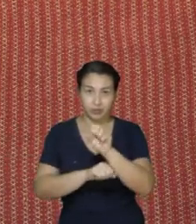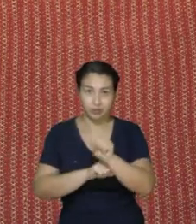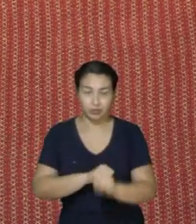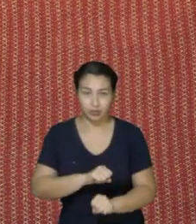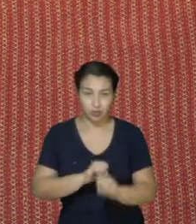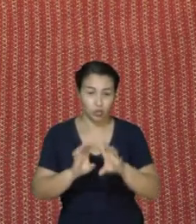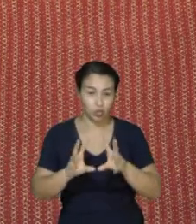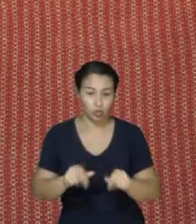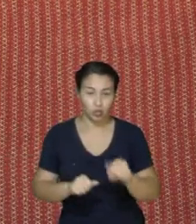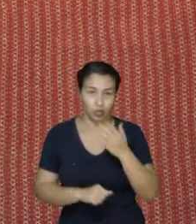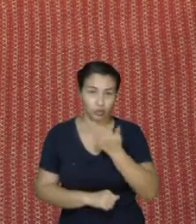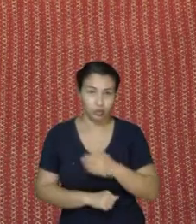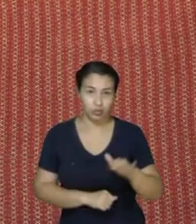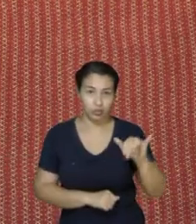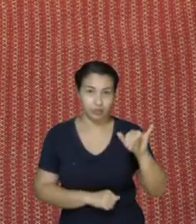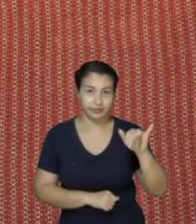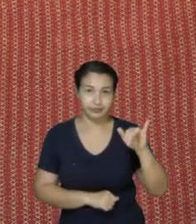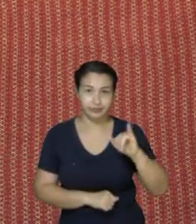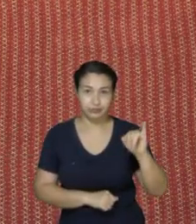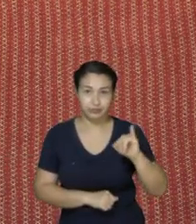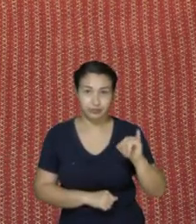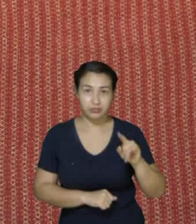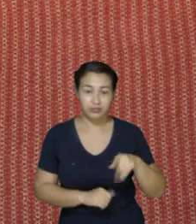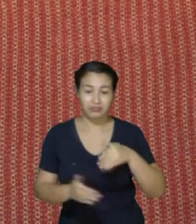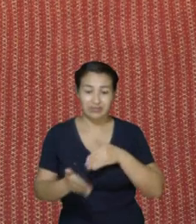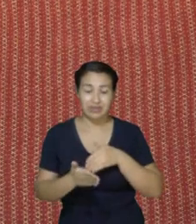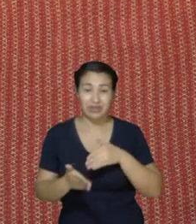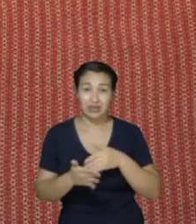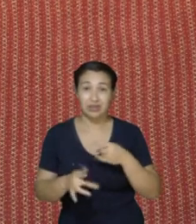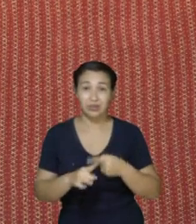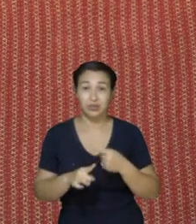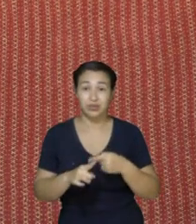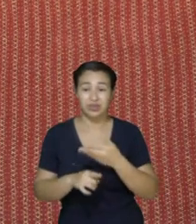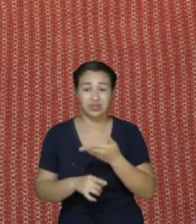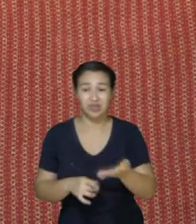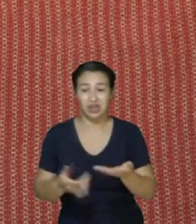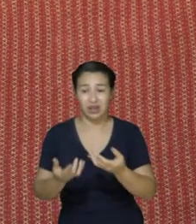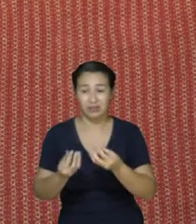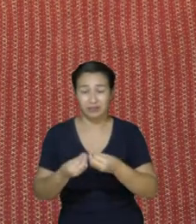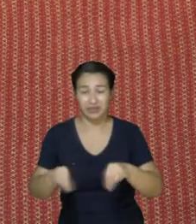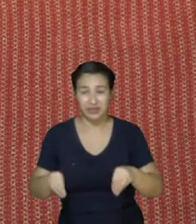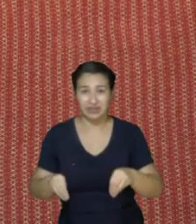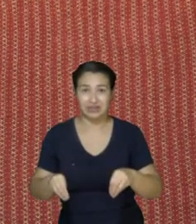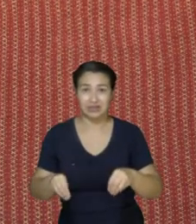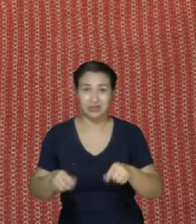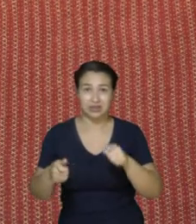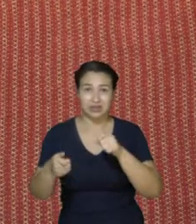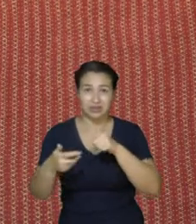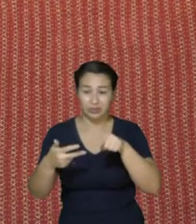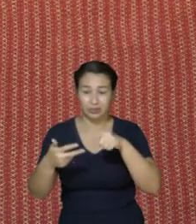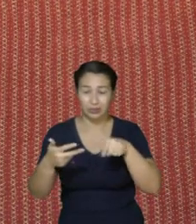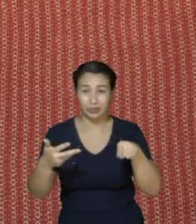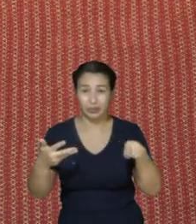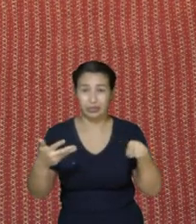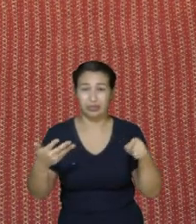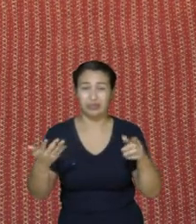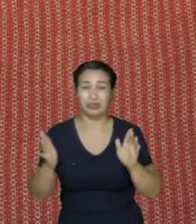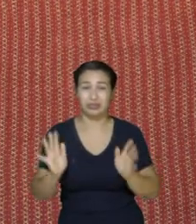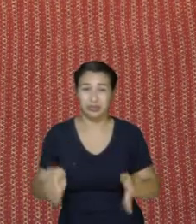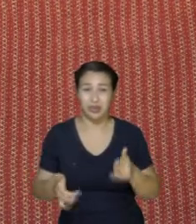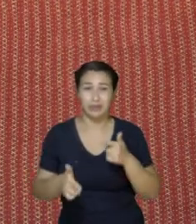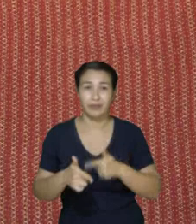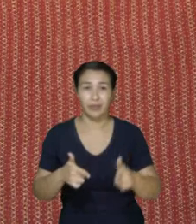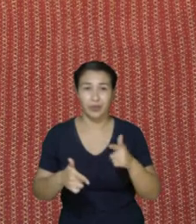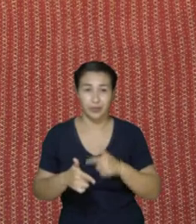Vale, está interditada porque a estrada caiu. E nós estamos lá 3 semanas sem estrada, sem acesso, e é